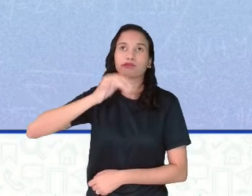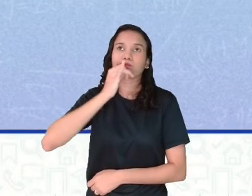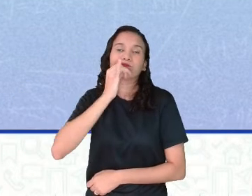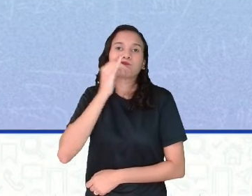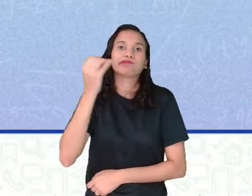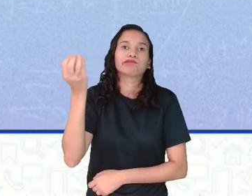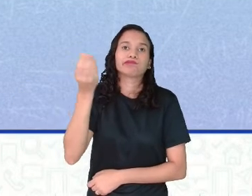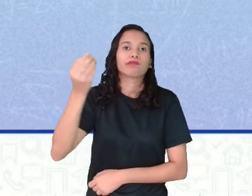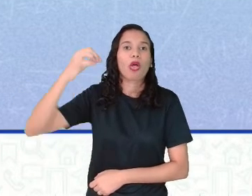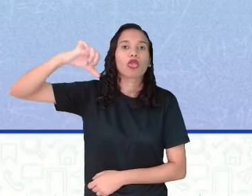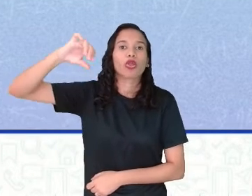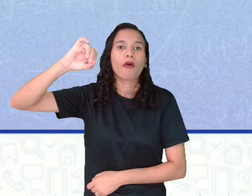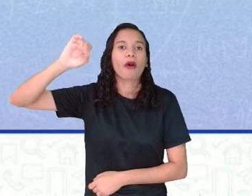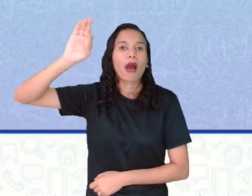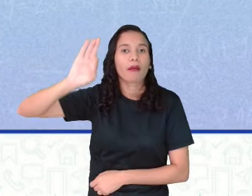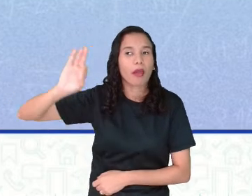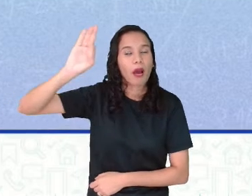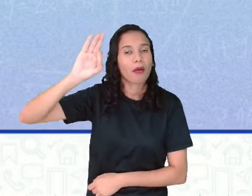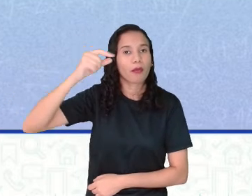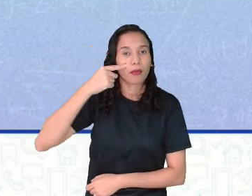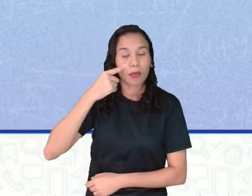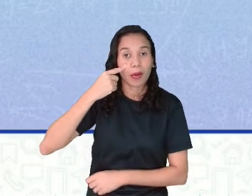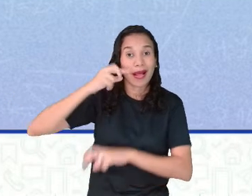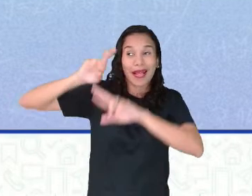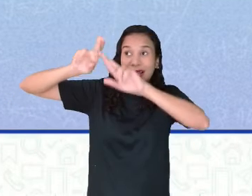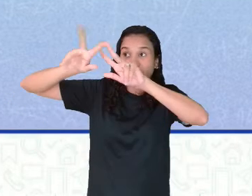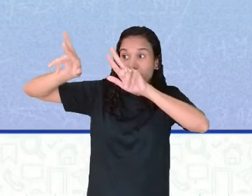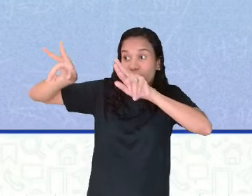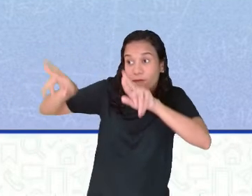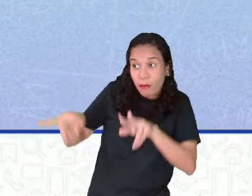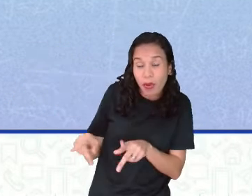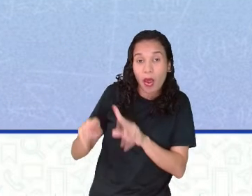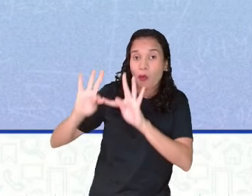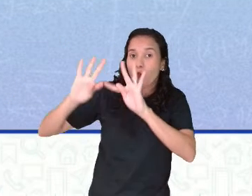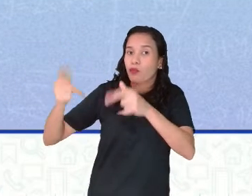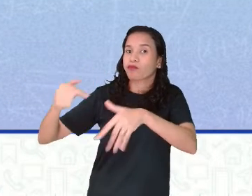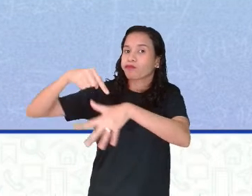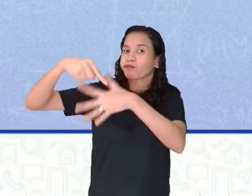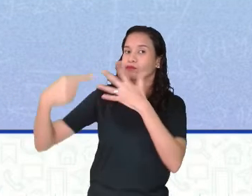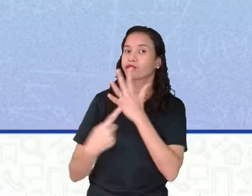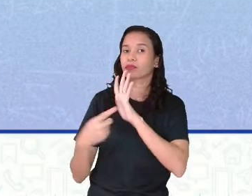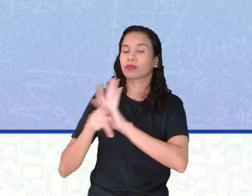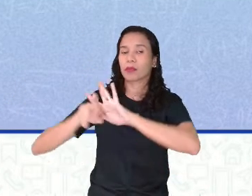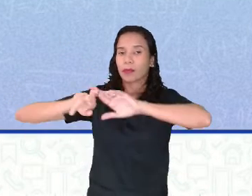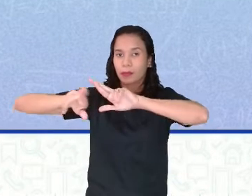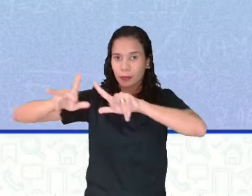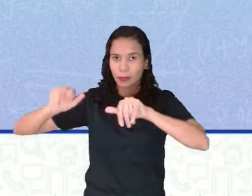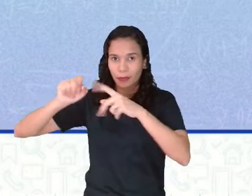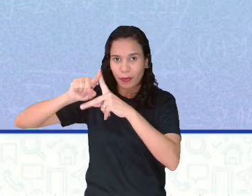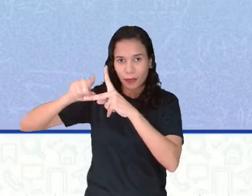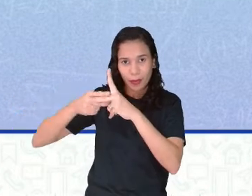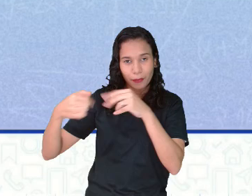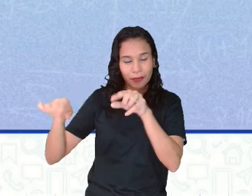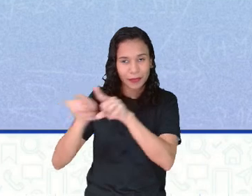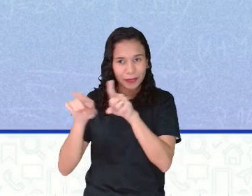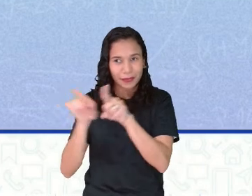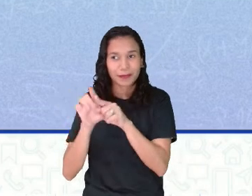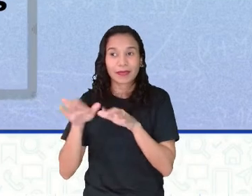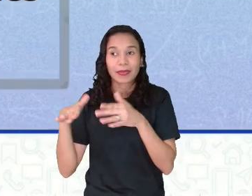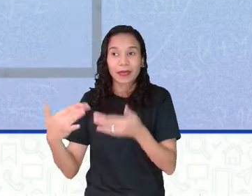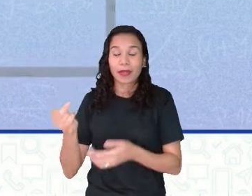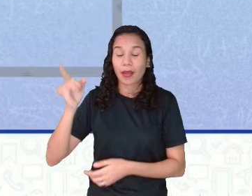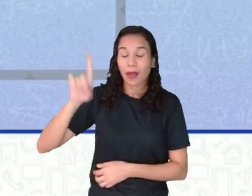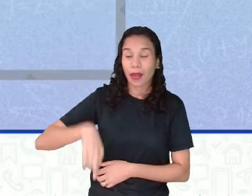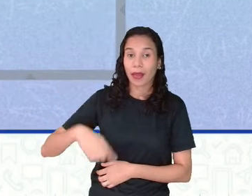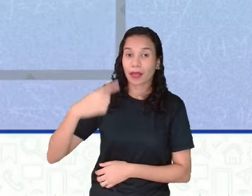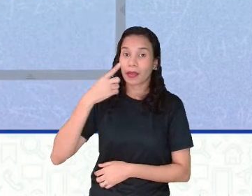que ele tem 90 graus. Pode notar que todos os ângulos também, aí eles têm medidas diferentes. Então,